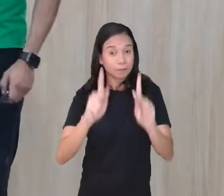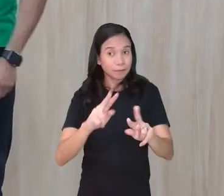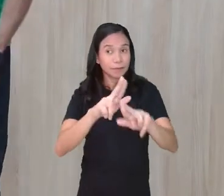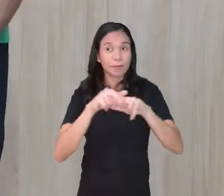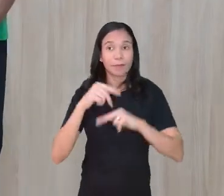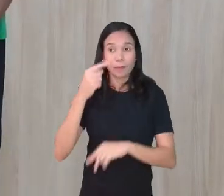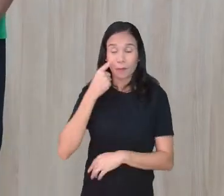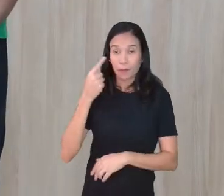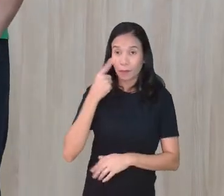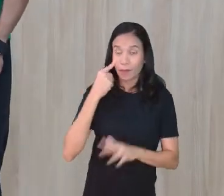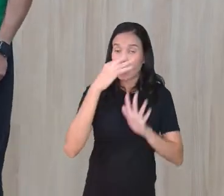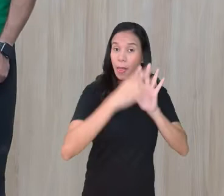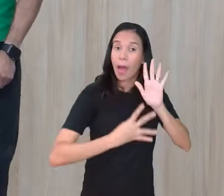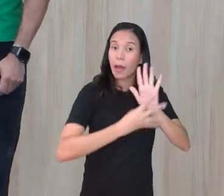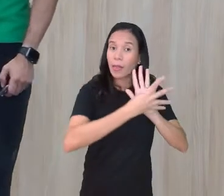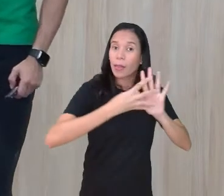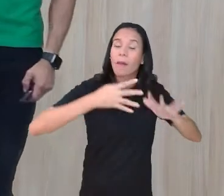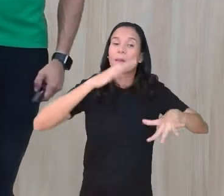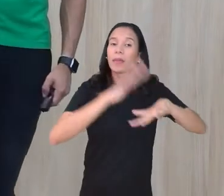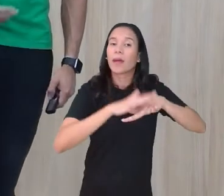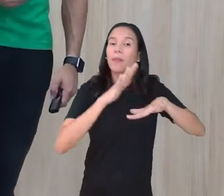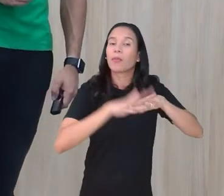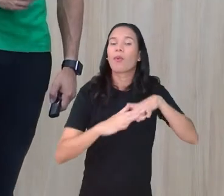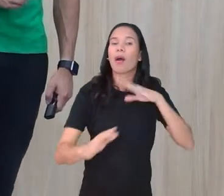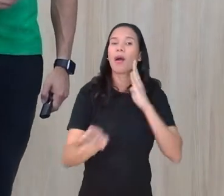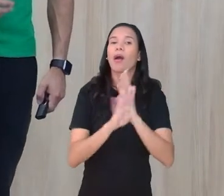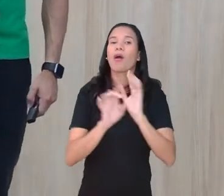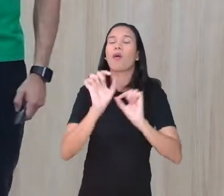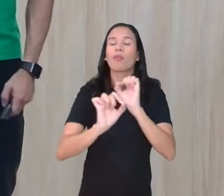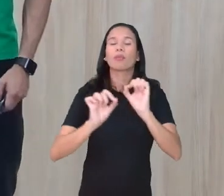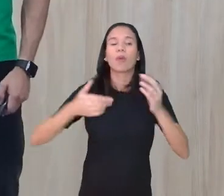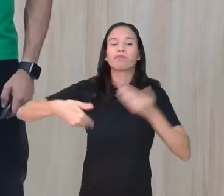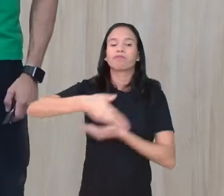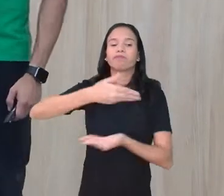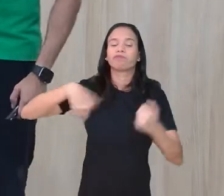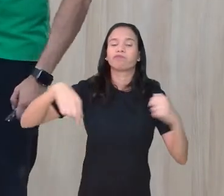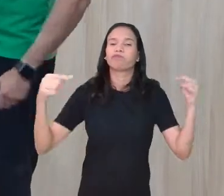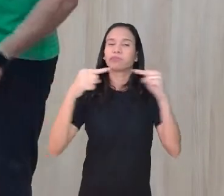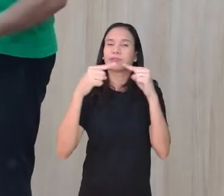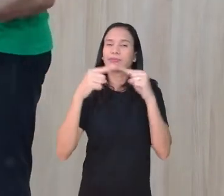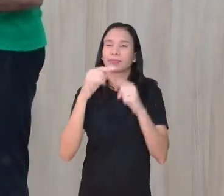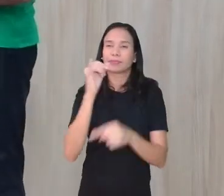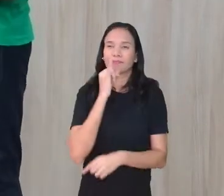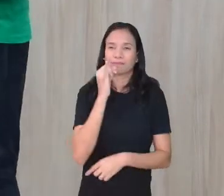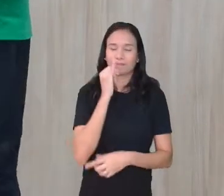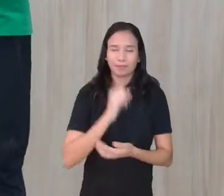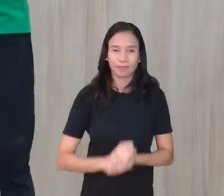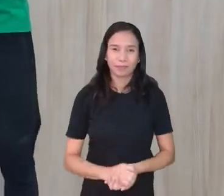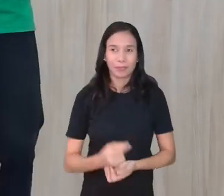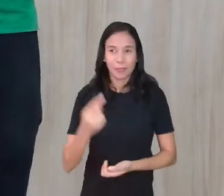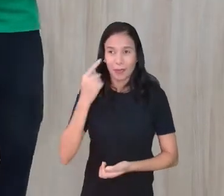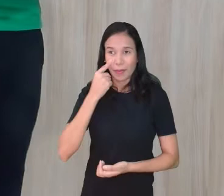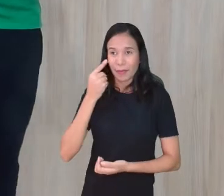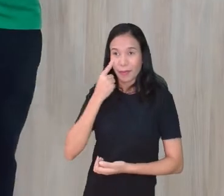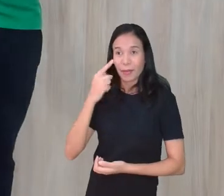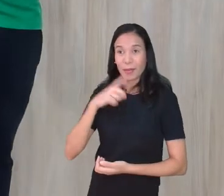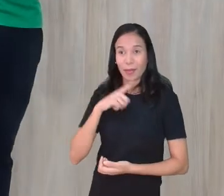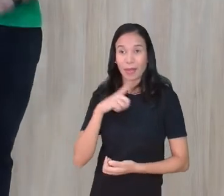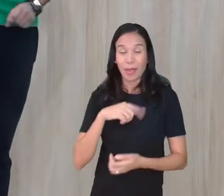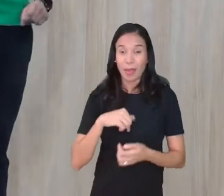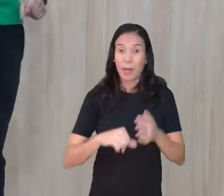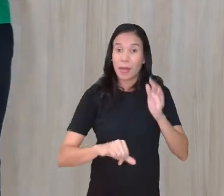na tabuada, a gente encontra algumas relações, tá? Por exemplo, pode notar que na tabuada, a